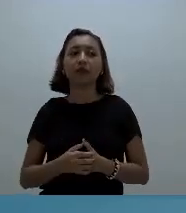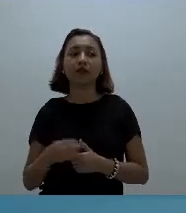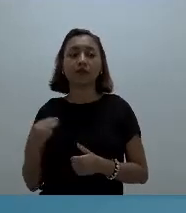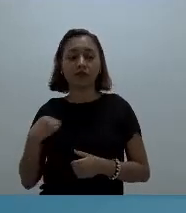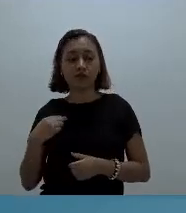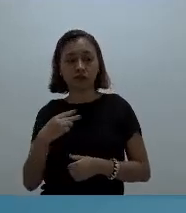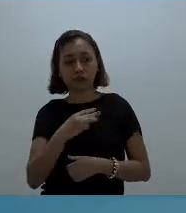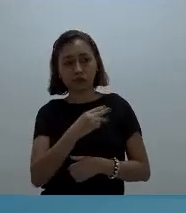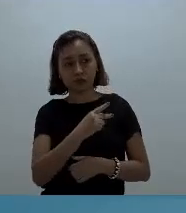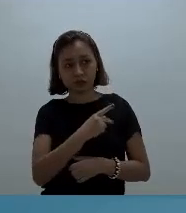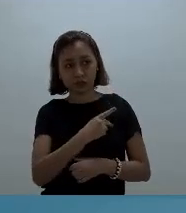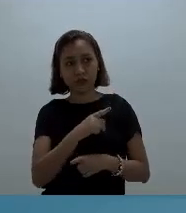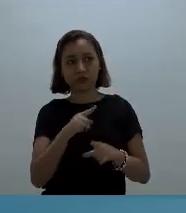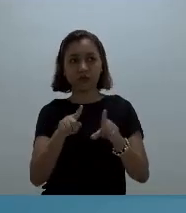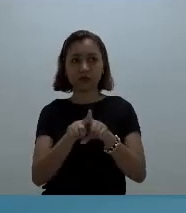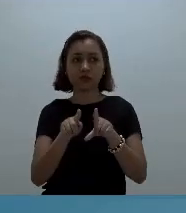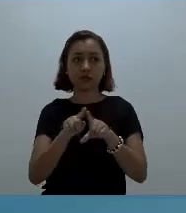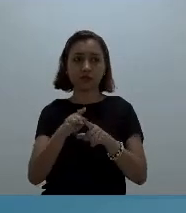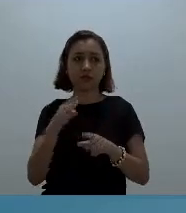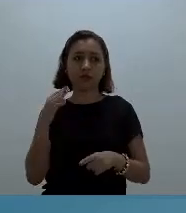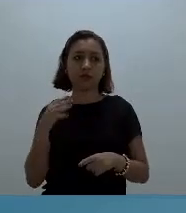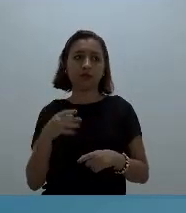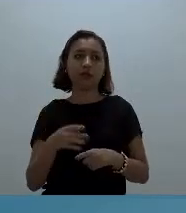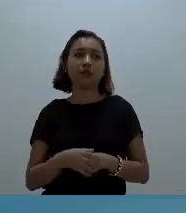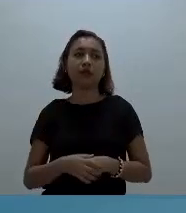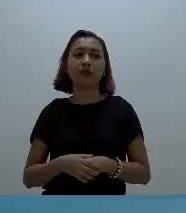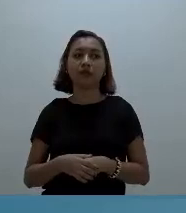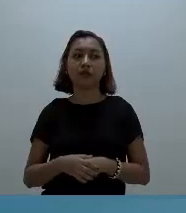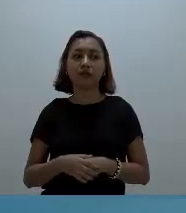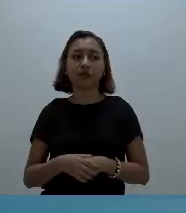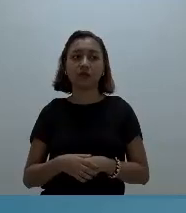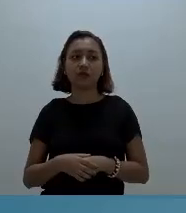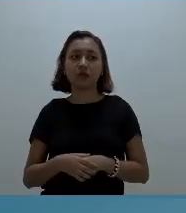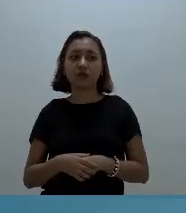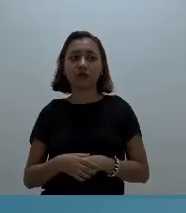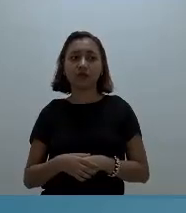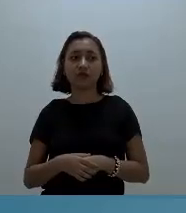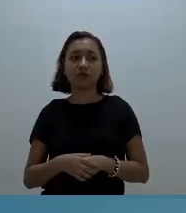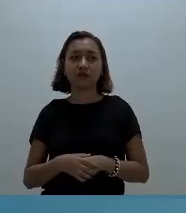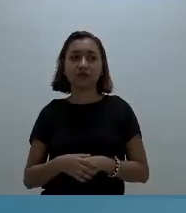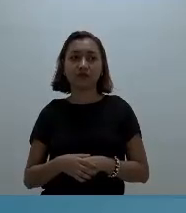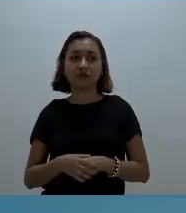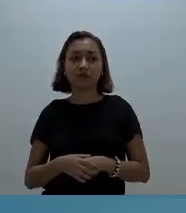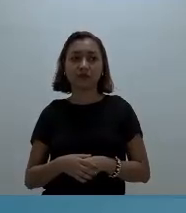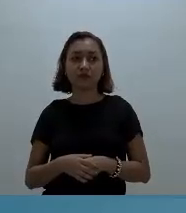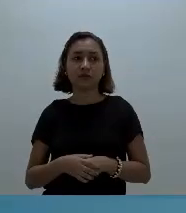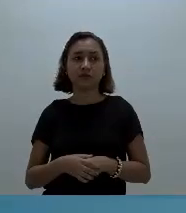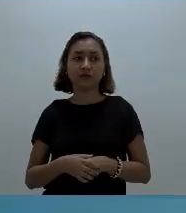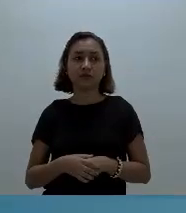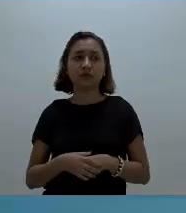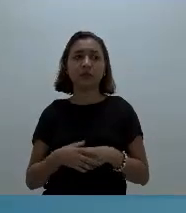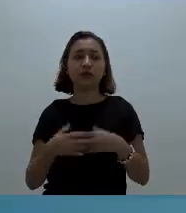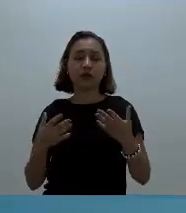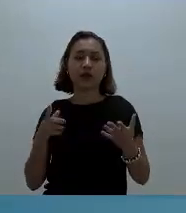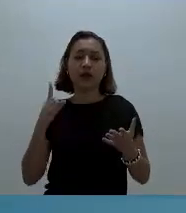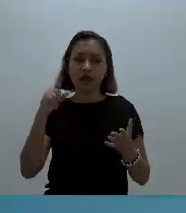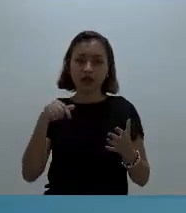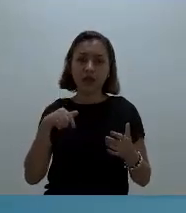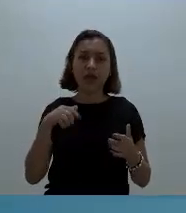magistrado acusado e do respectivo defensor, a um ou irrespectivo defensor para ou o seu defensor. São essas alterações da